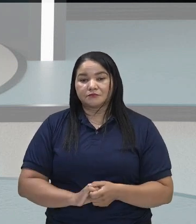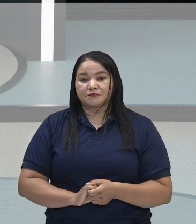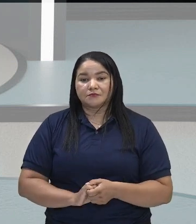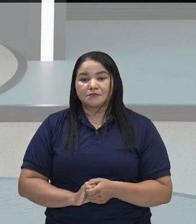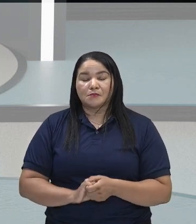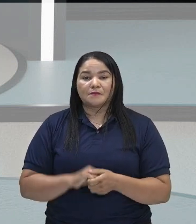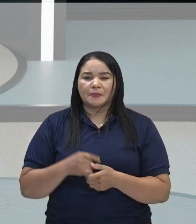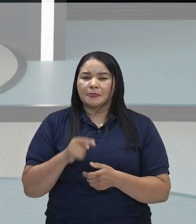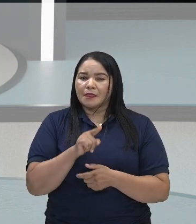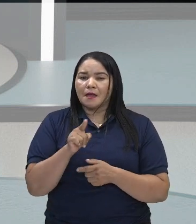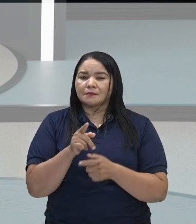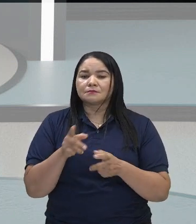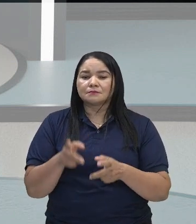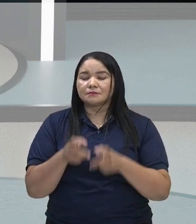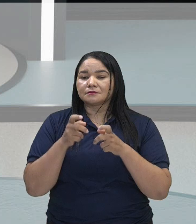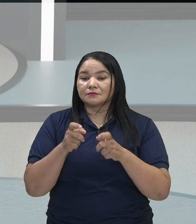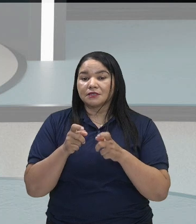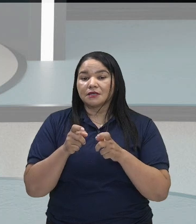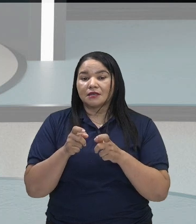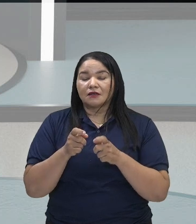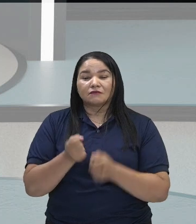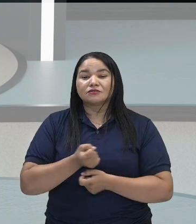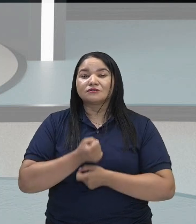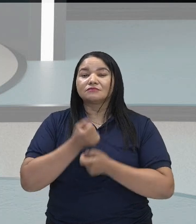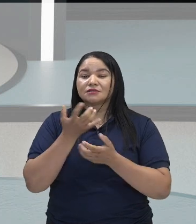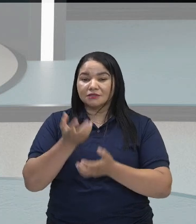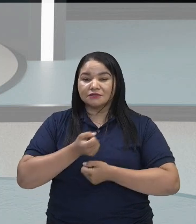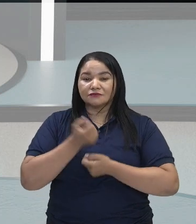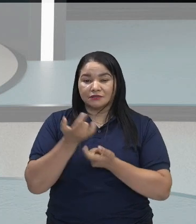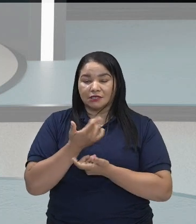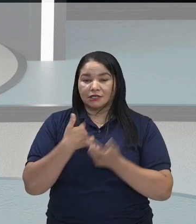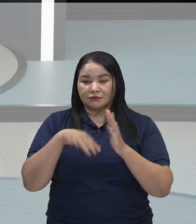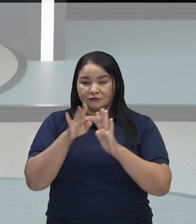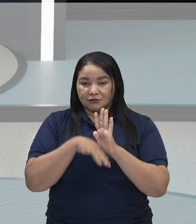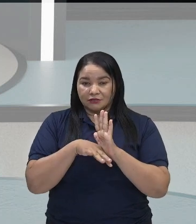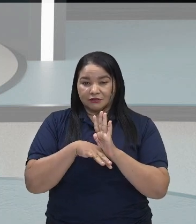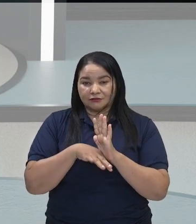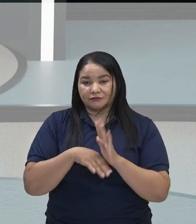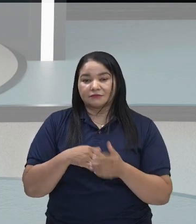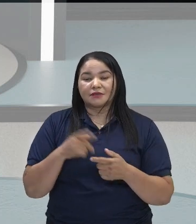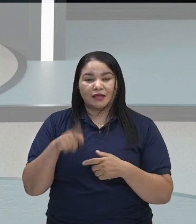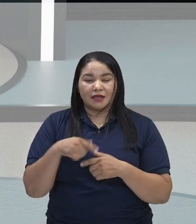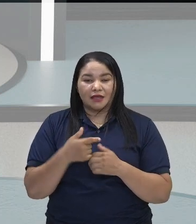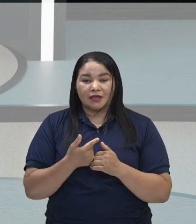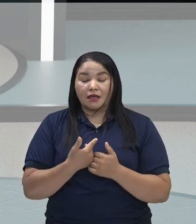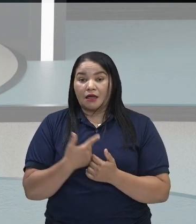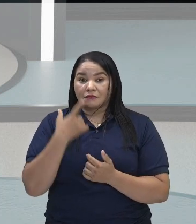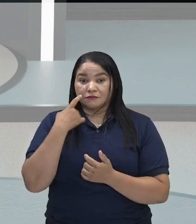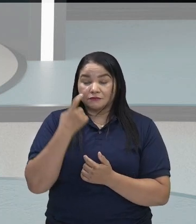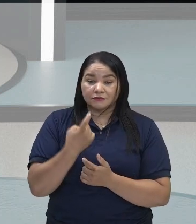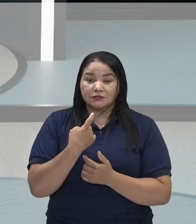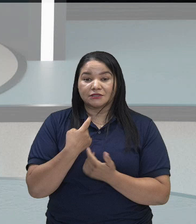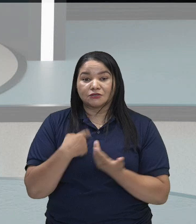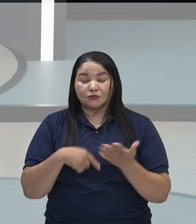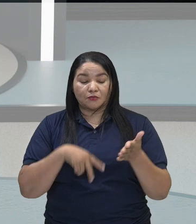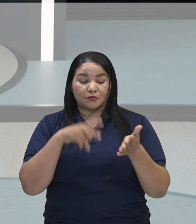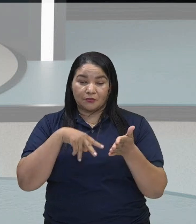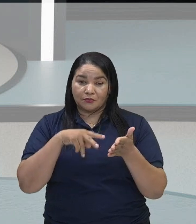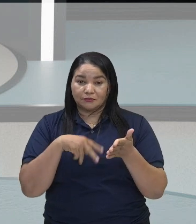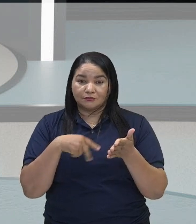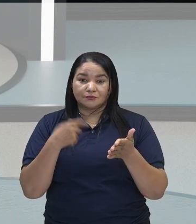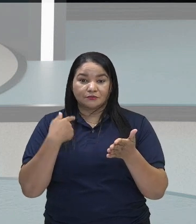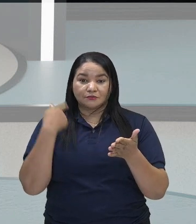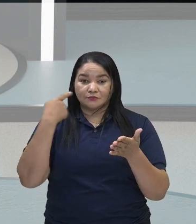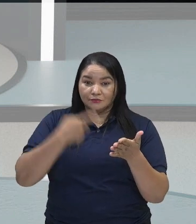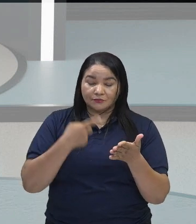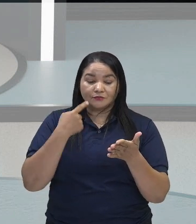Então, vocês percebem como dá mais expressividade no texto? Chama mais atenção, o leitor prende mais a